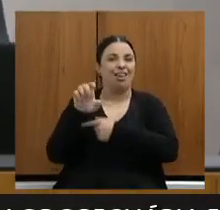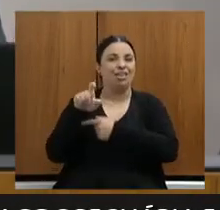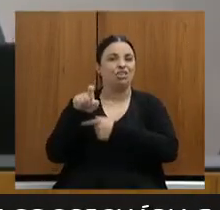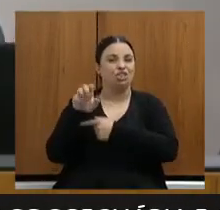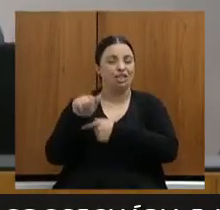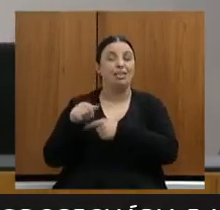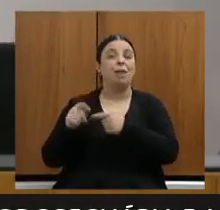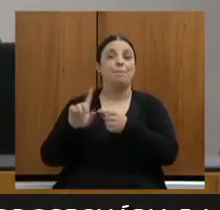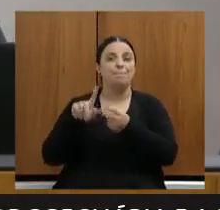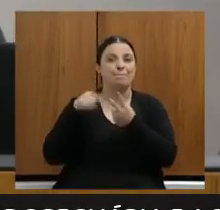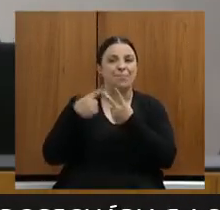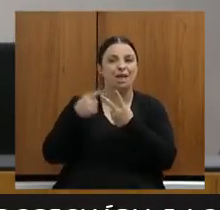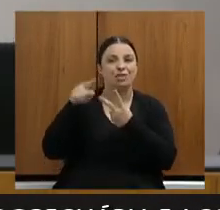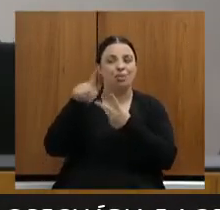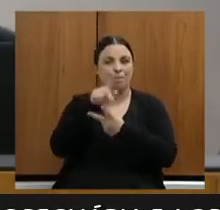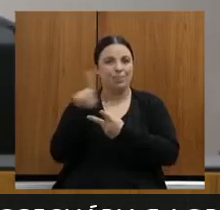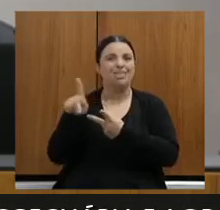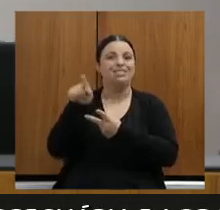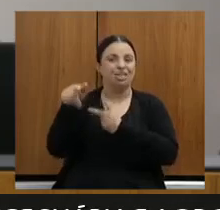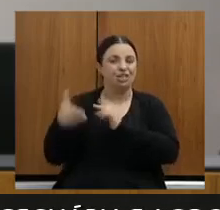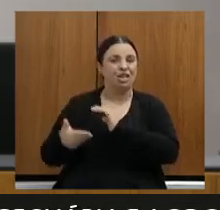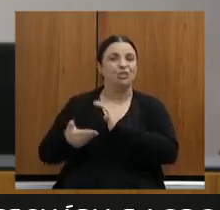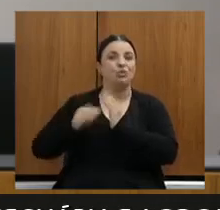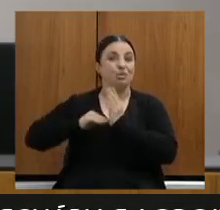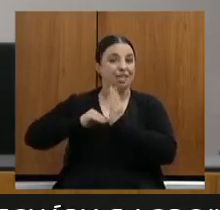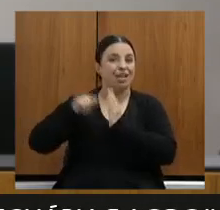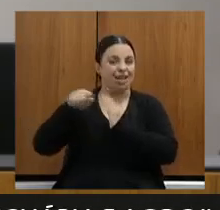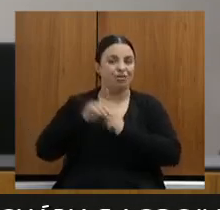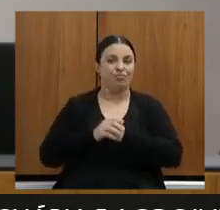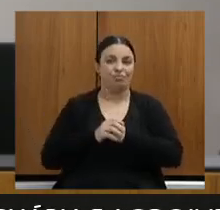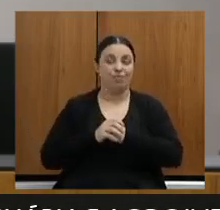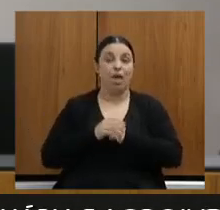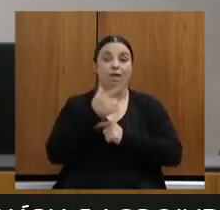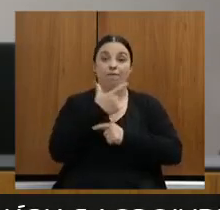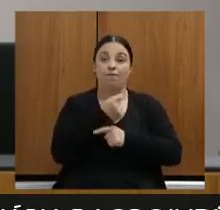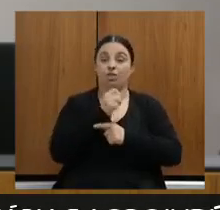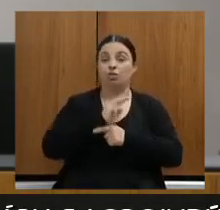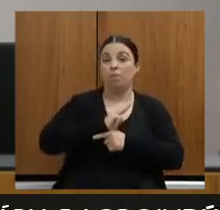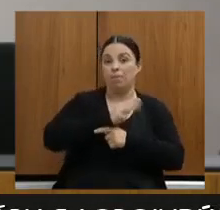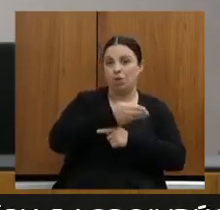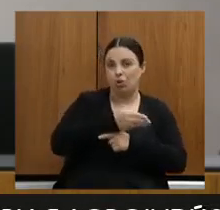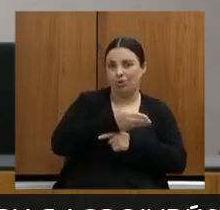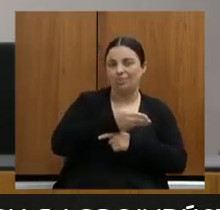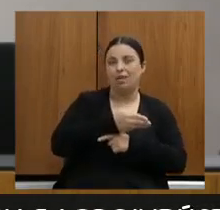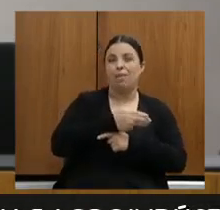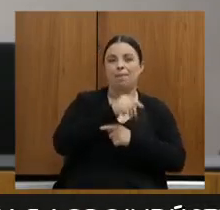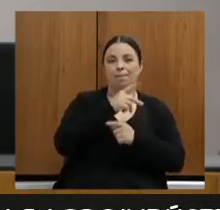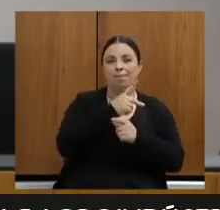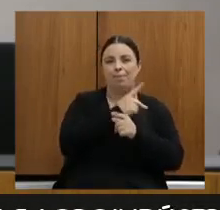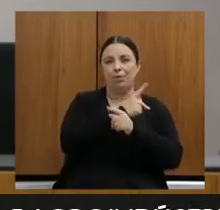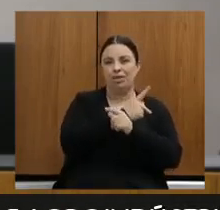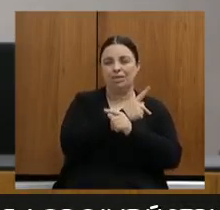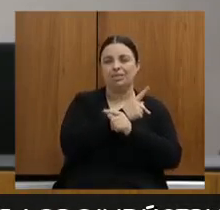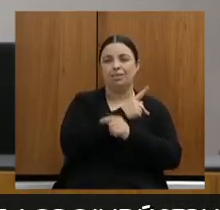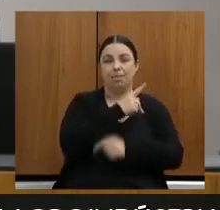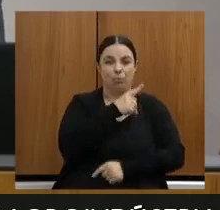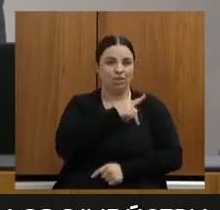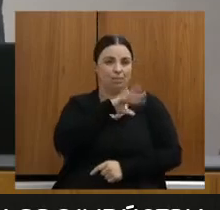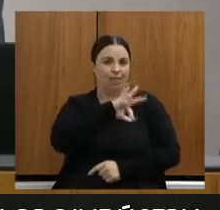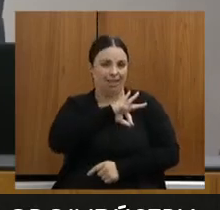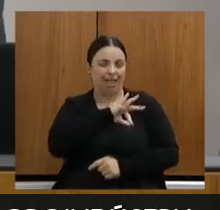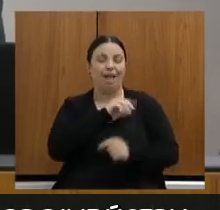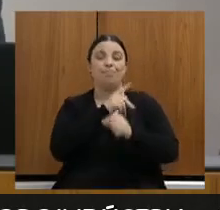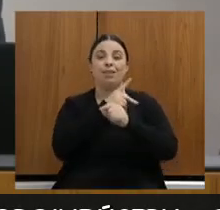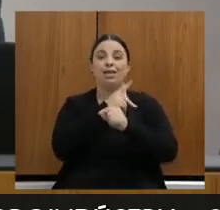20 milhões para Polícia Militar 20 milhões para polícia civil e 10 milhões para o bombeiro Então